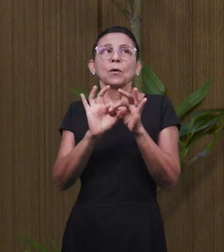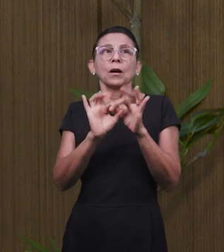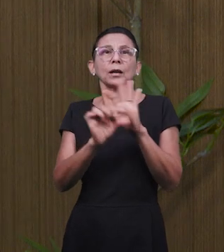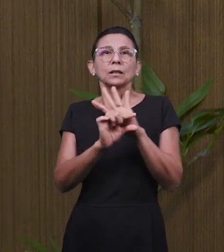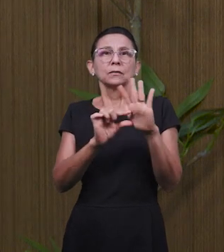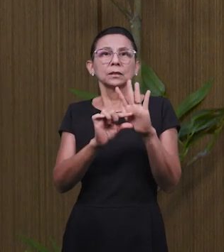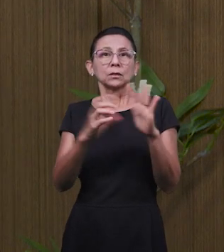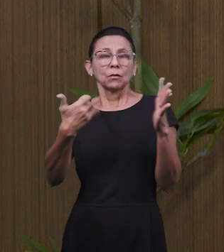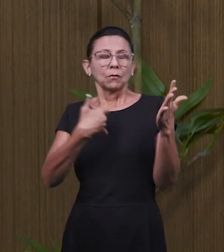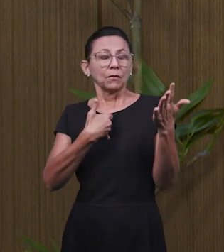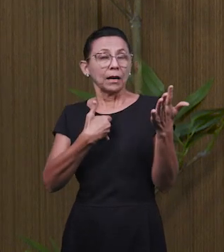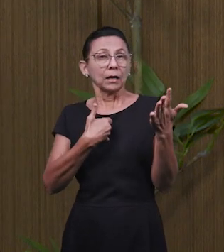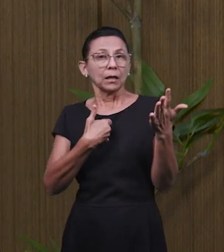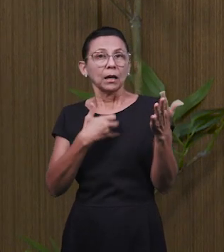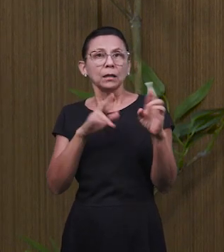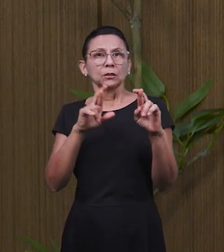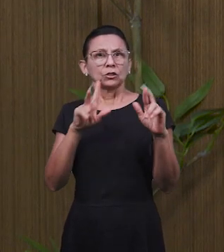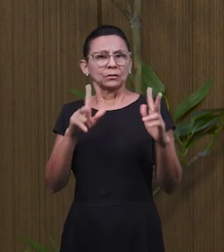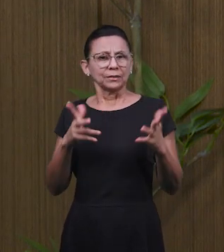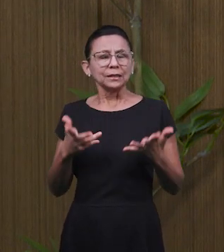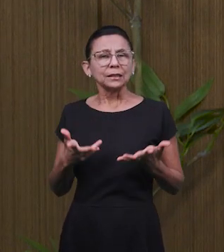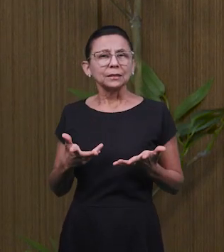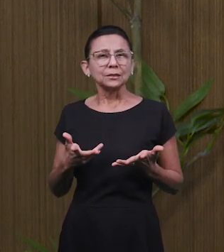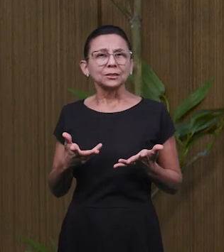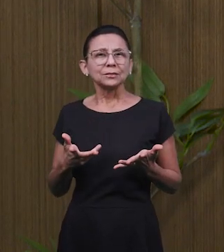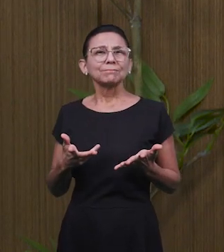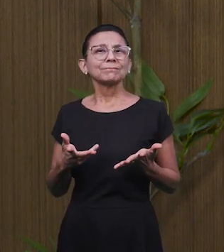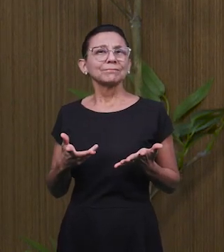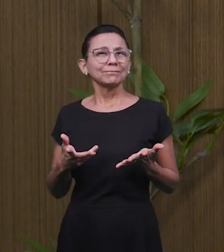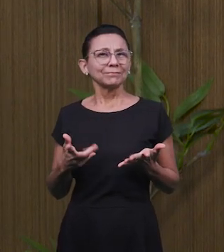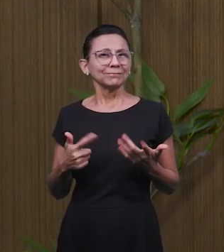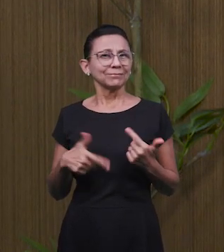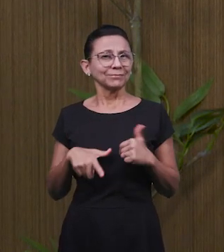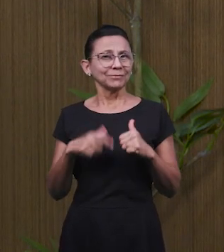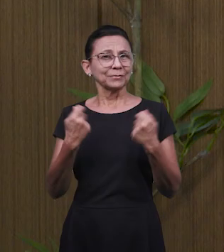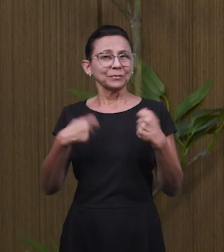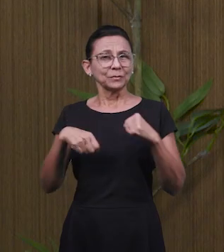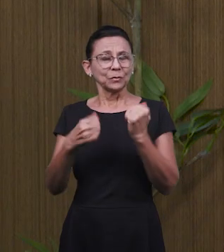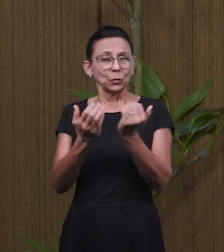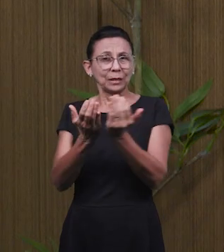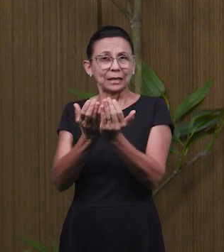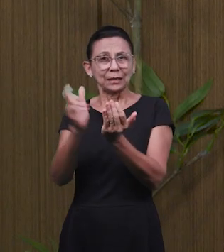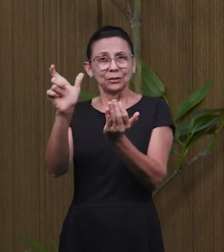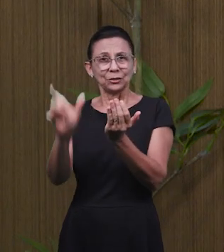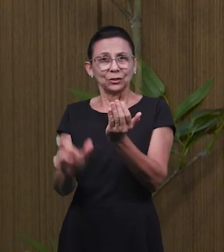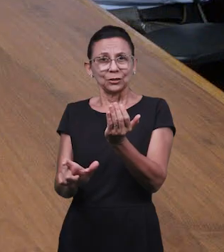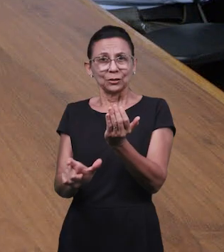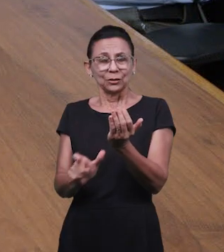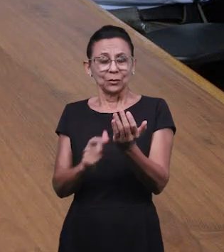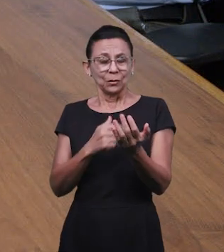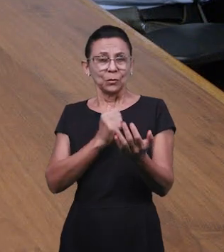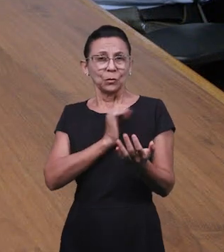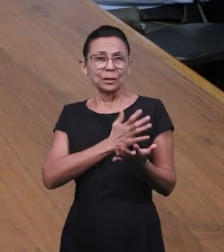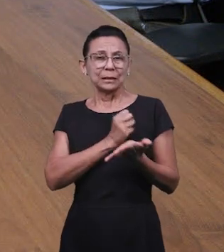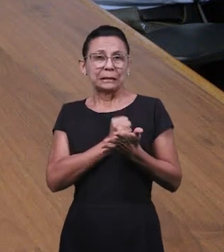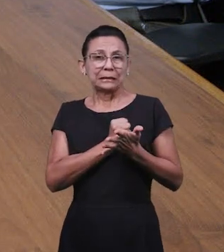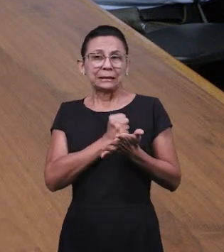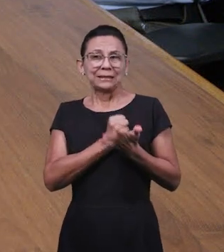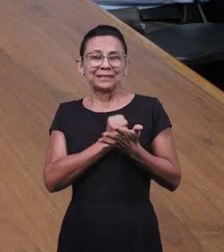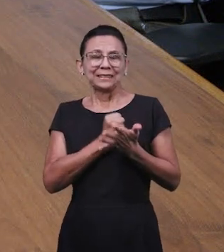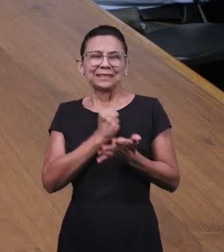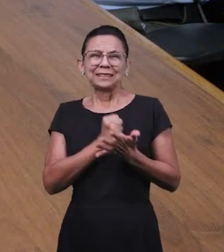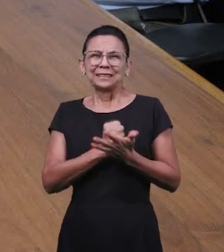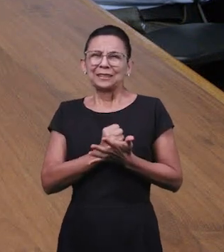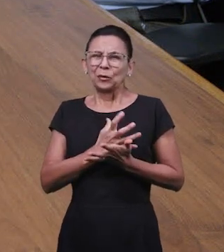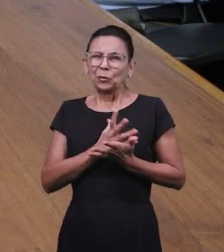comunhão proporciona isso, entendeu? Um crente com o coração ardendo com a bênção do Senhor. Foi isso que